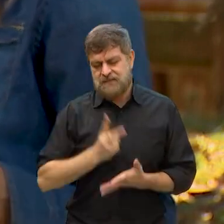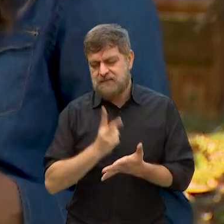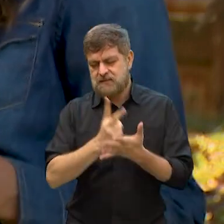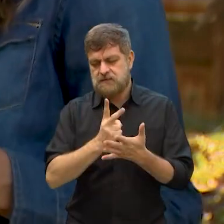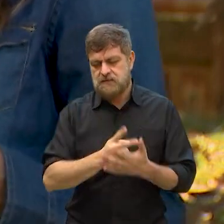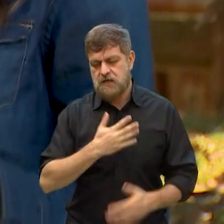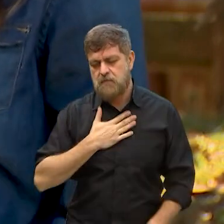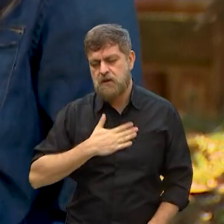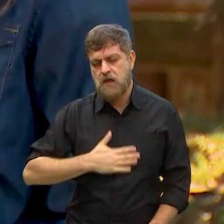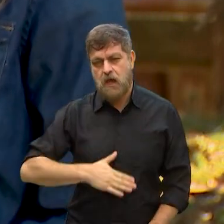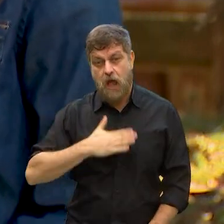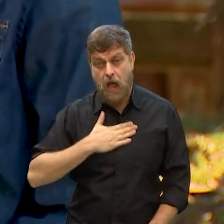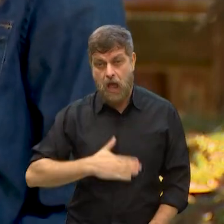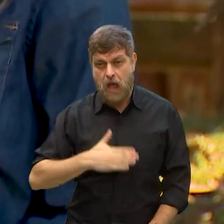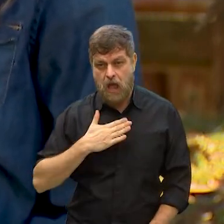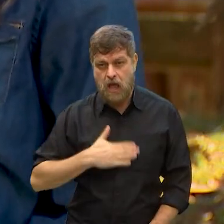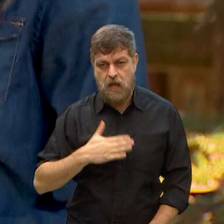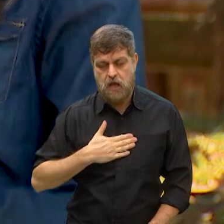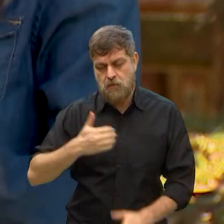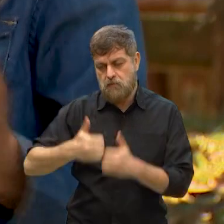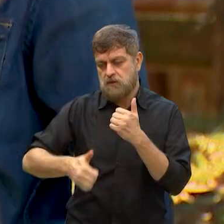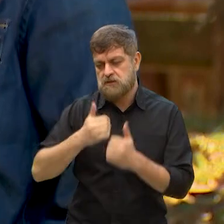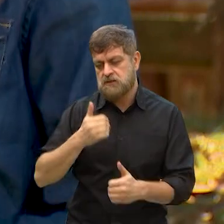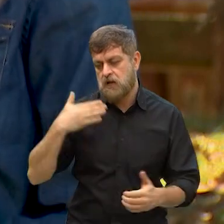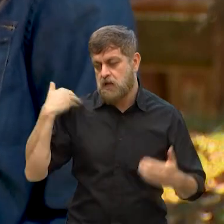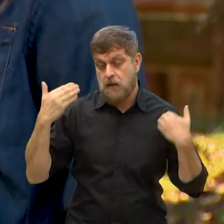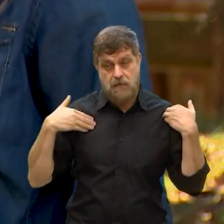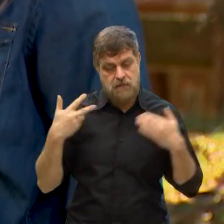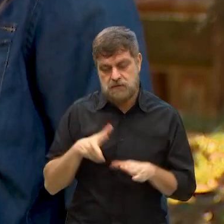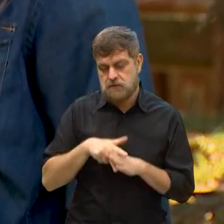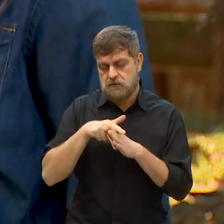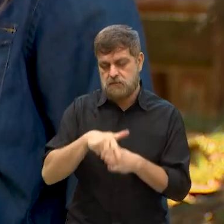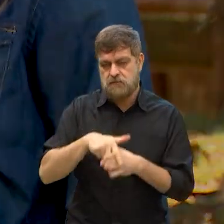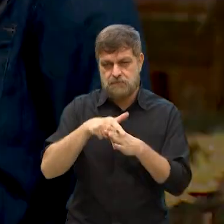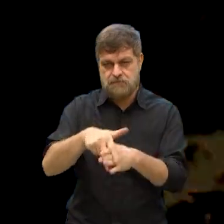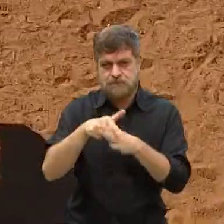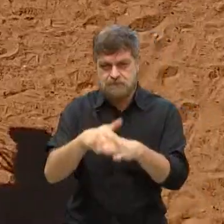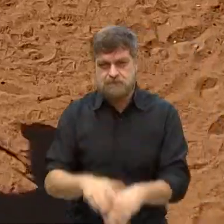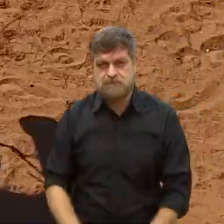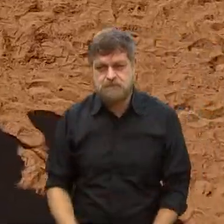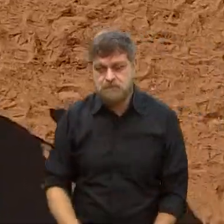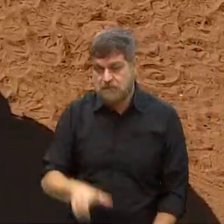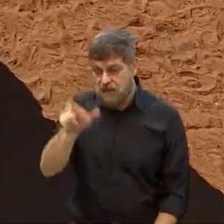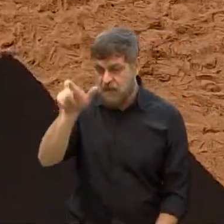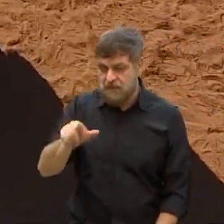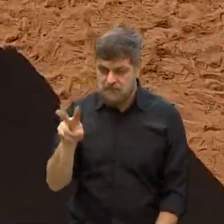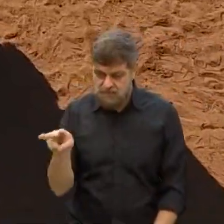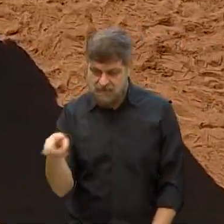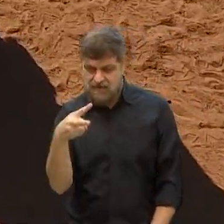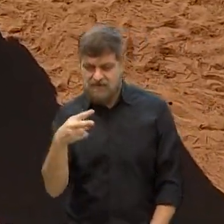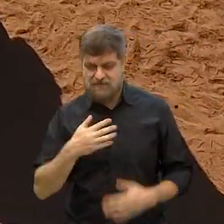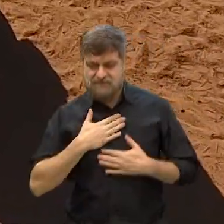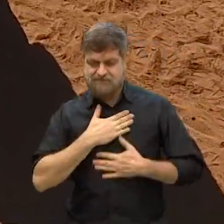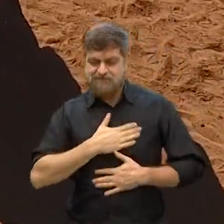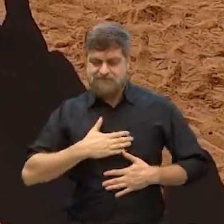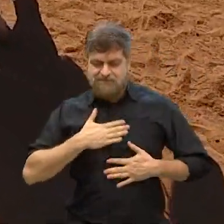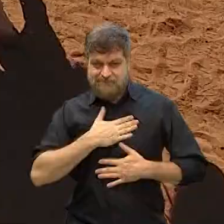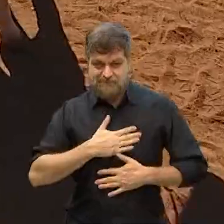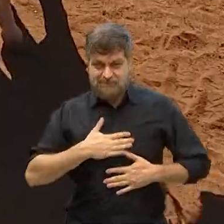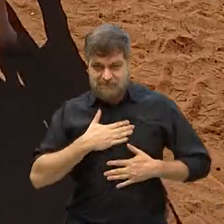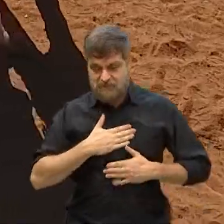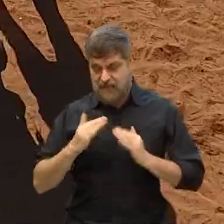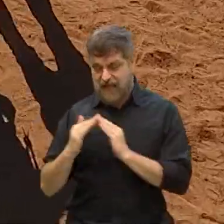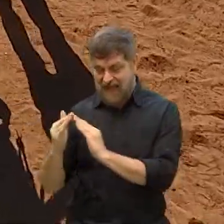deixar o animal sempre tranquilo para as pessoas estar passeando, participando de um esporte. E esse olhar de satisfação de quem